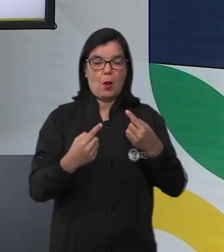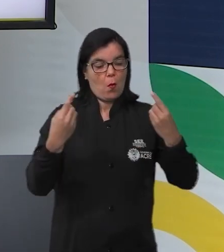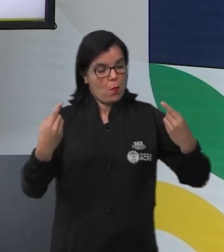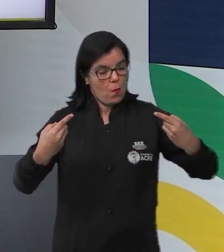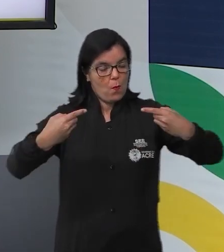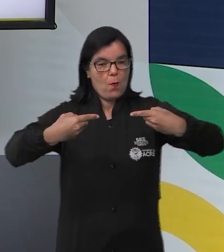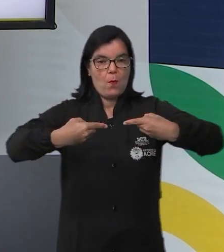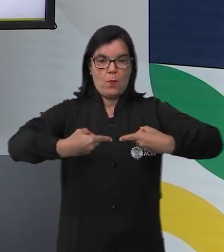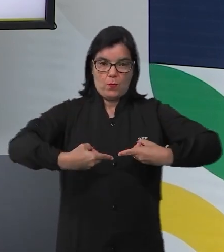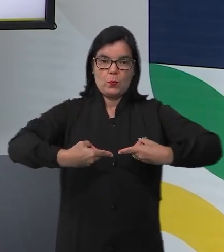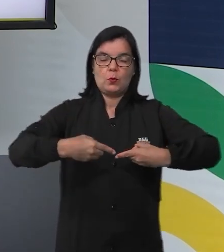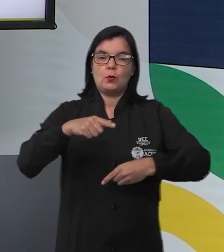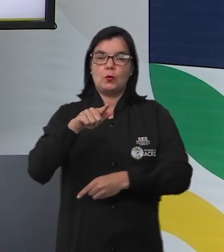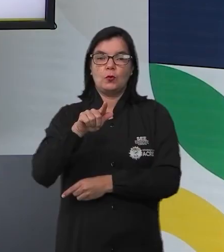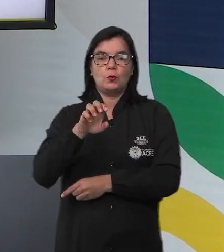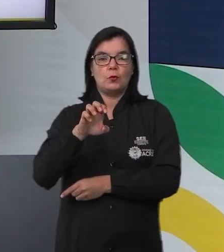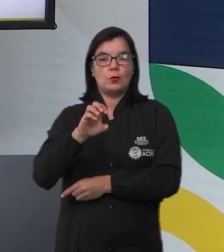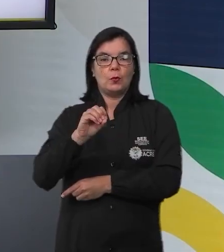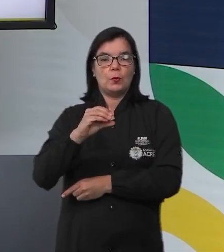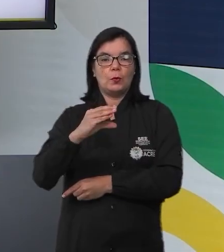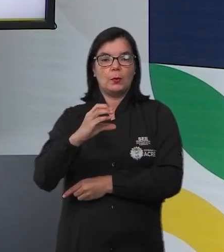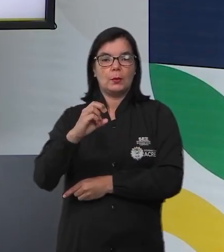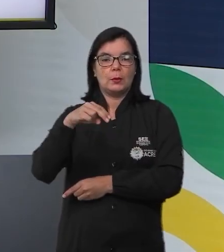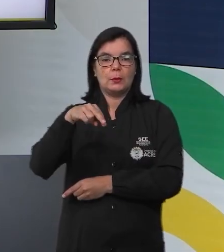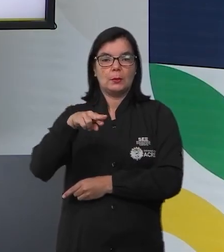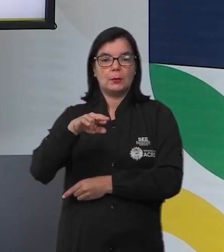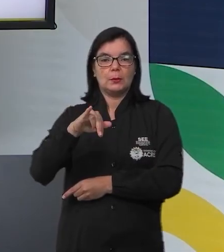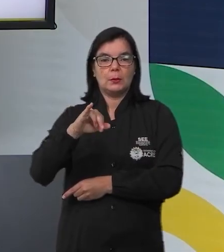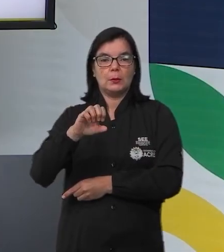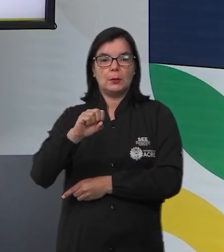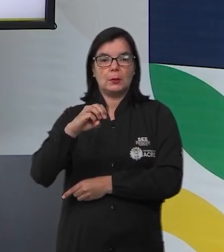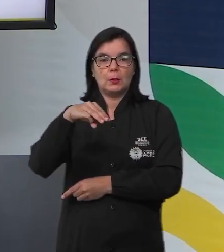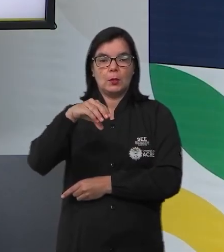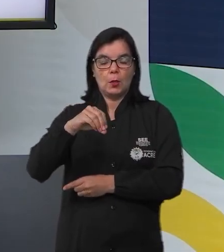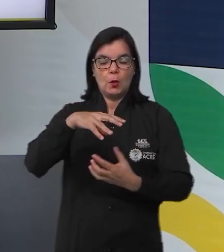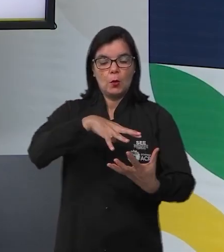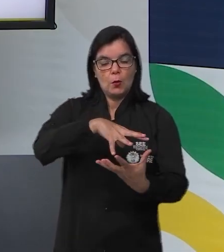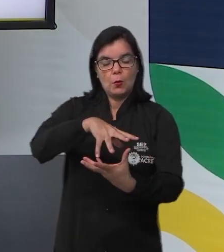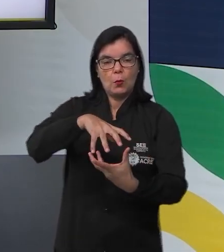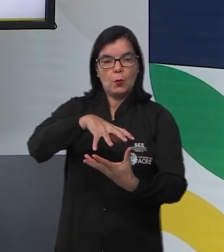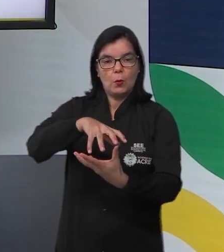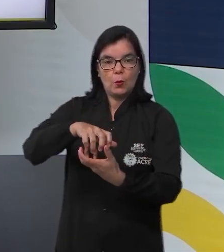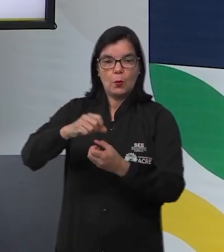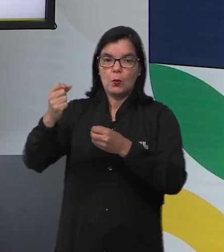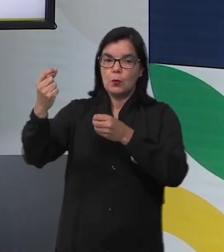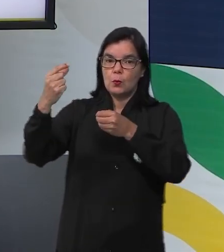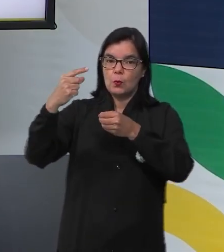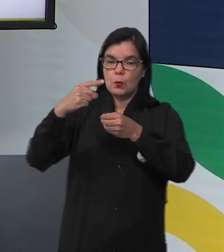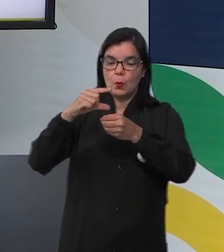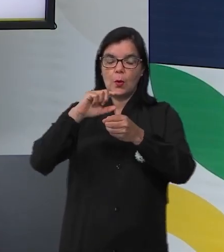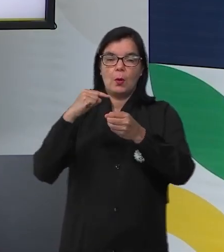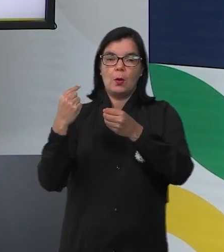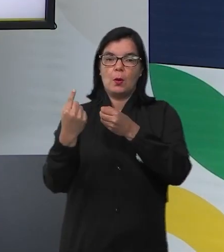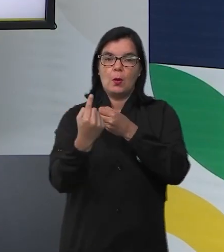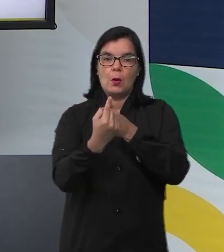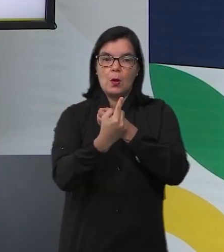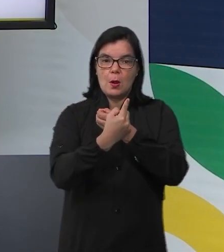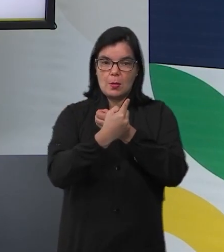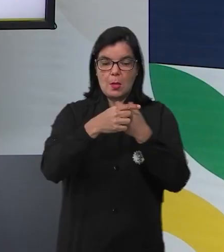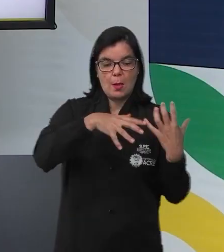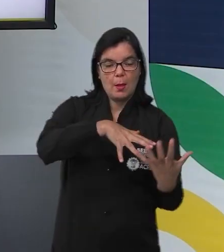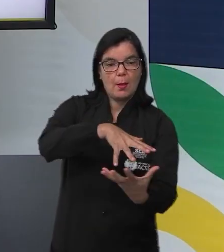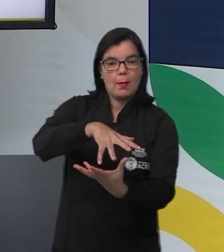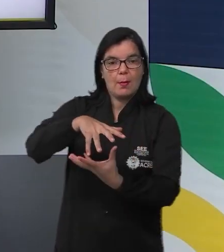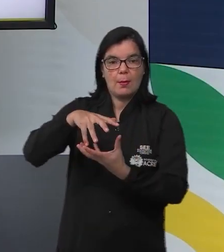contra o geocentrismo. Geocentrismo me fala o quê? Que os planetas e o Sol giravam em torno da Terra,